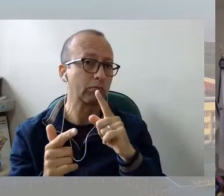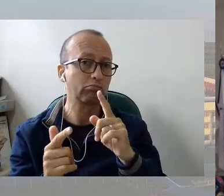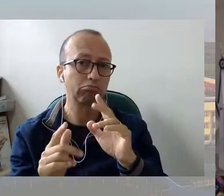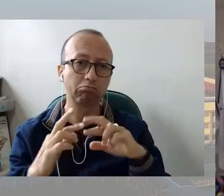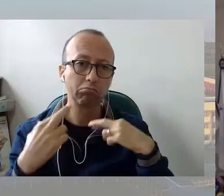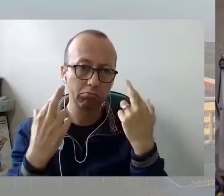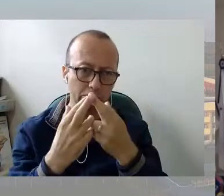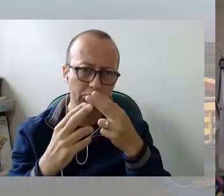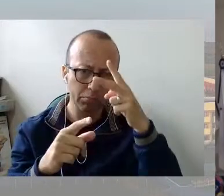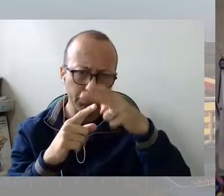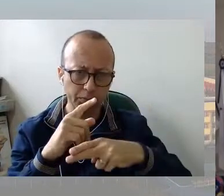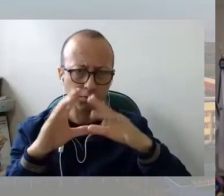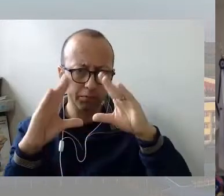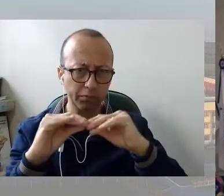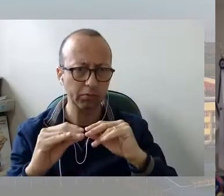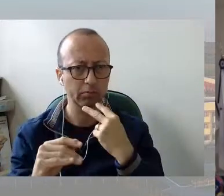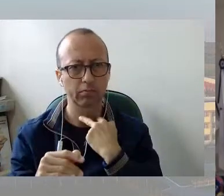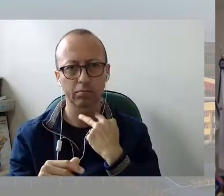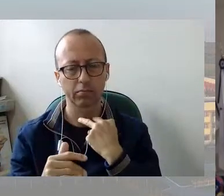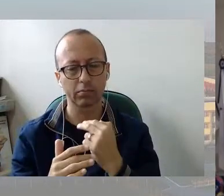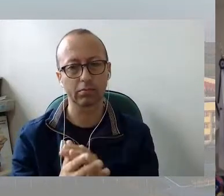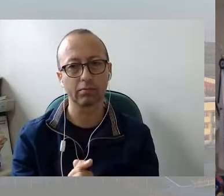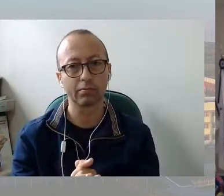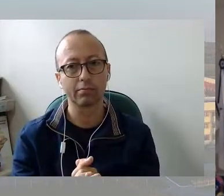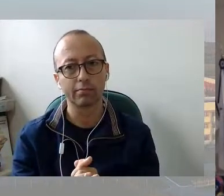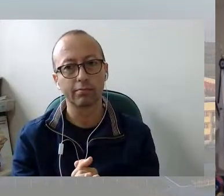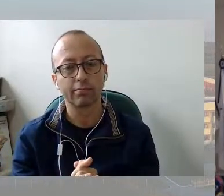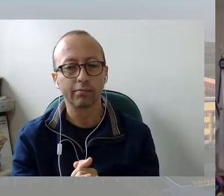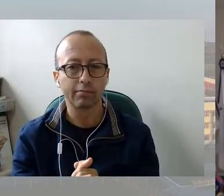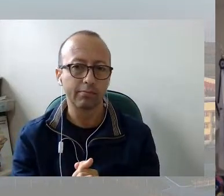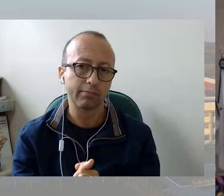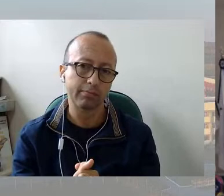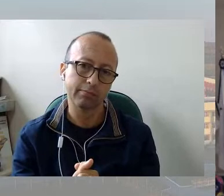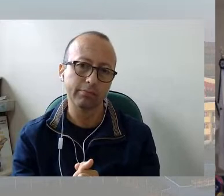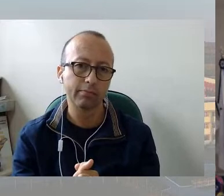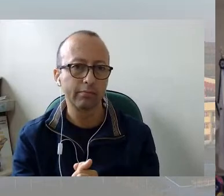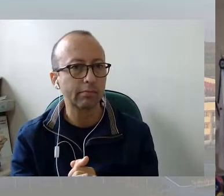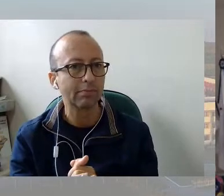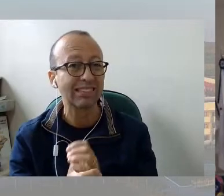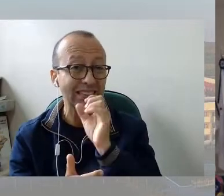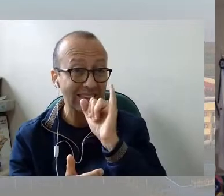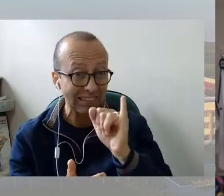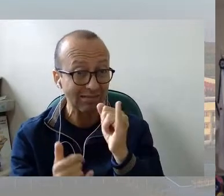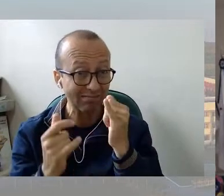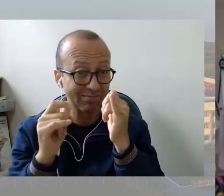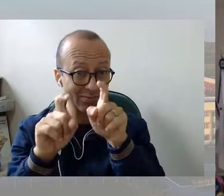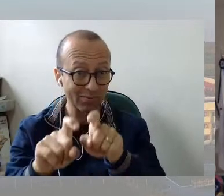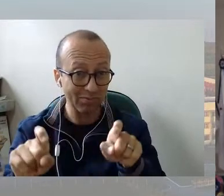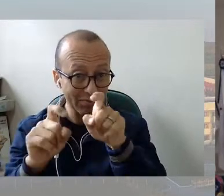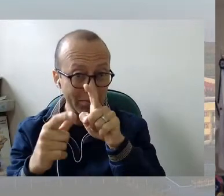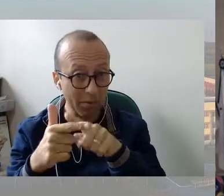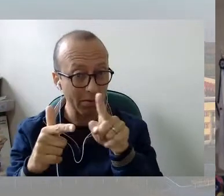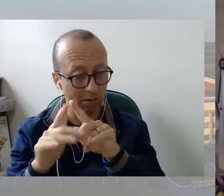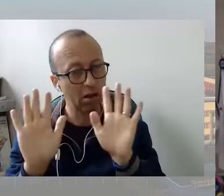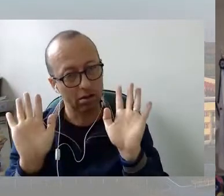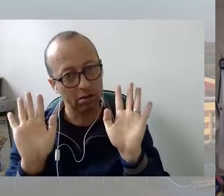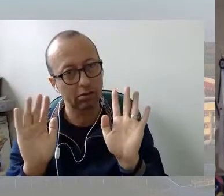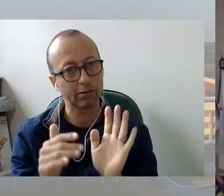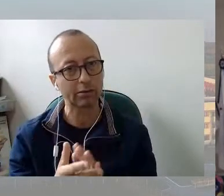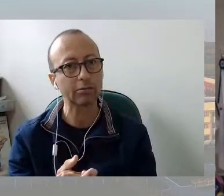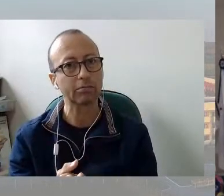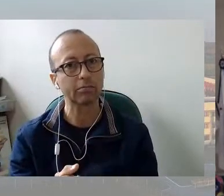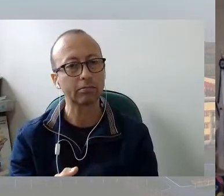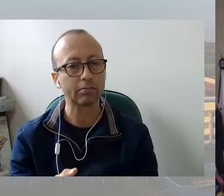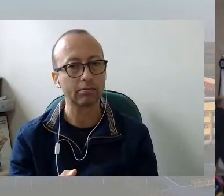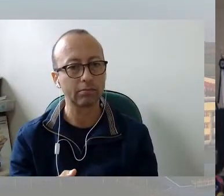que não seja, de forma alguma, interrompida, a não ser que seja por problemas técnicos, enfim, que aí sim, muitas vezes